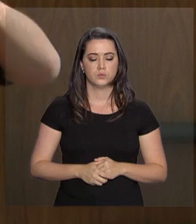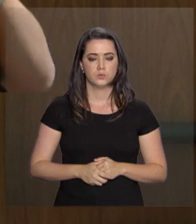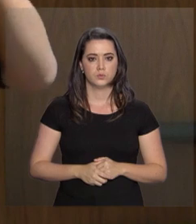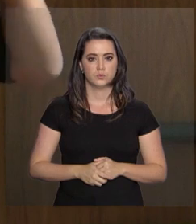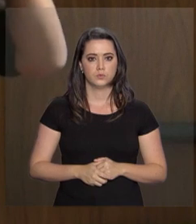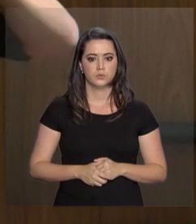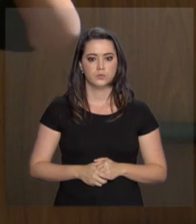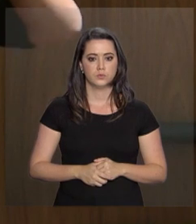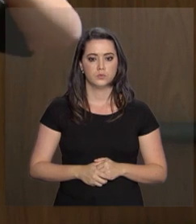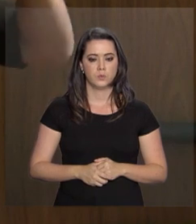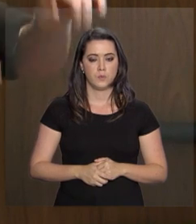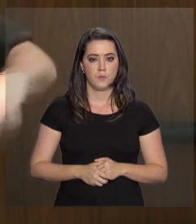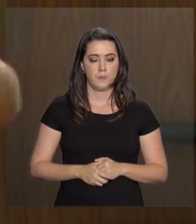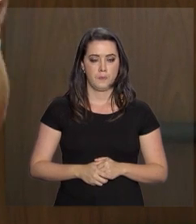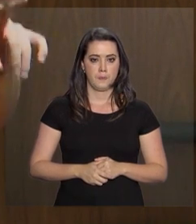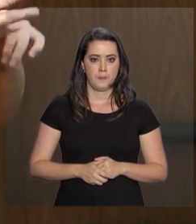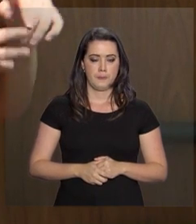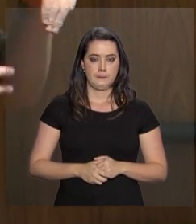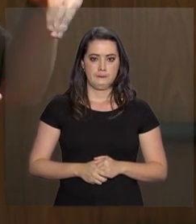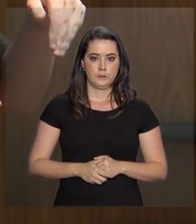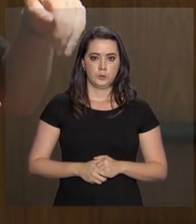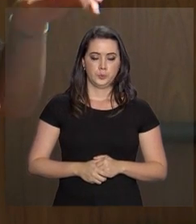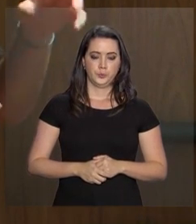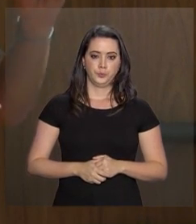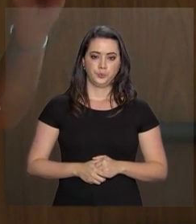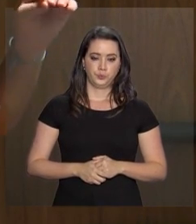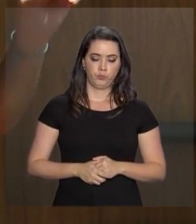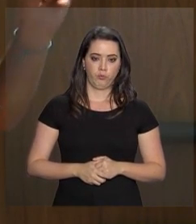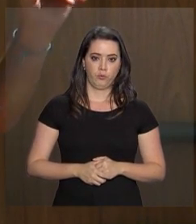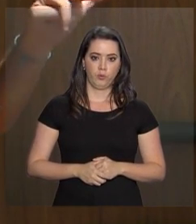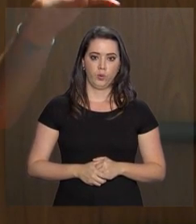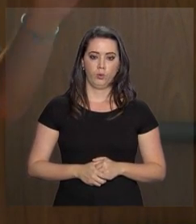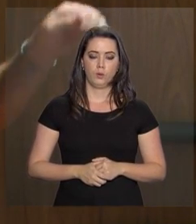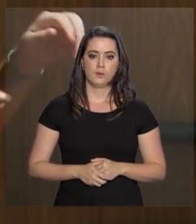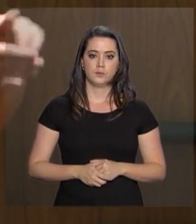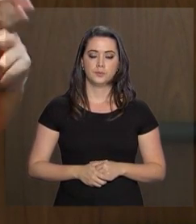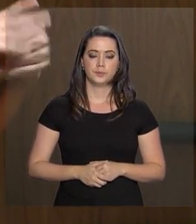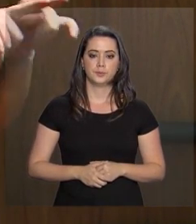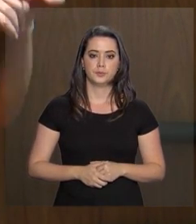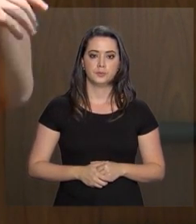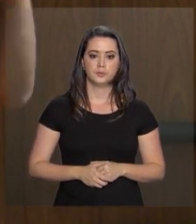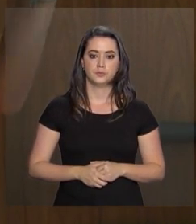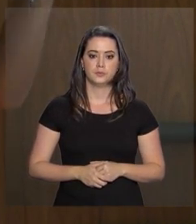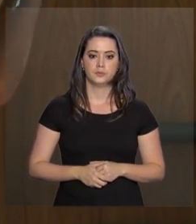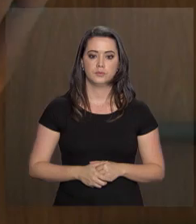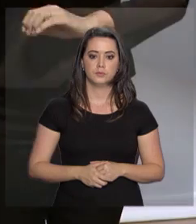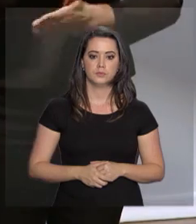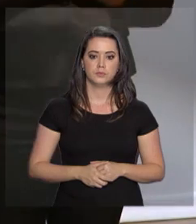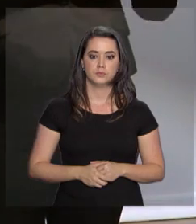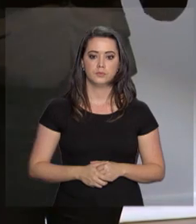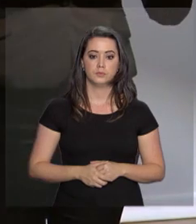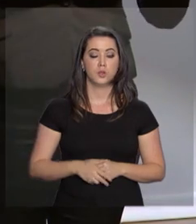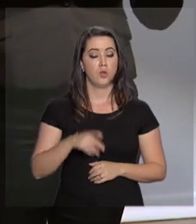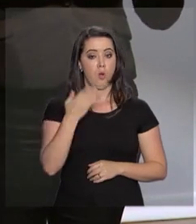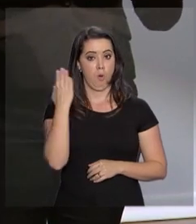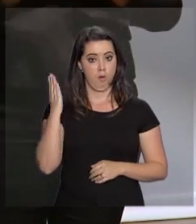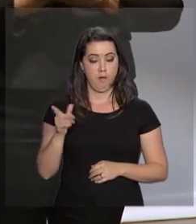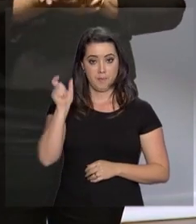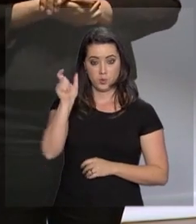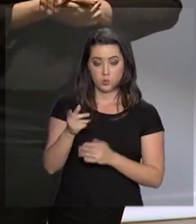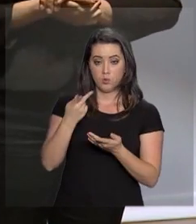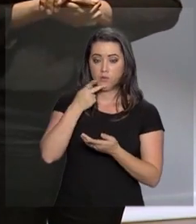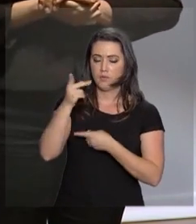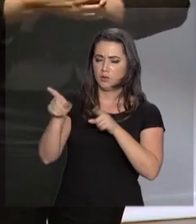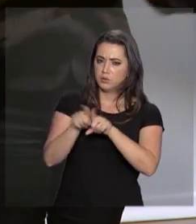Marcos Sintra, a simplificação, redução e eliminação de impostos. Paulo Guedes também